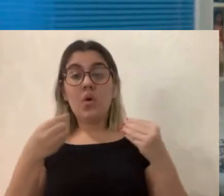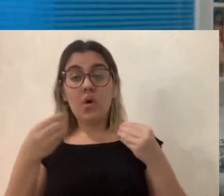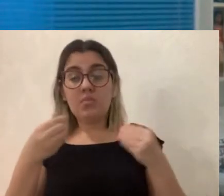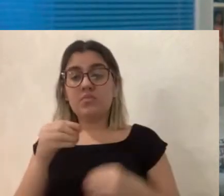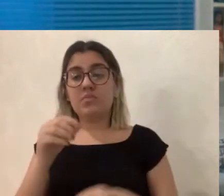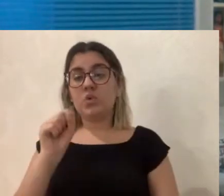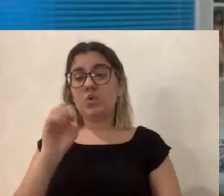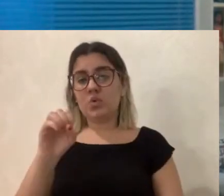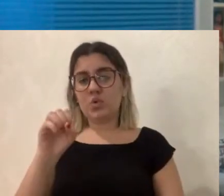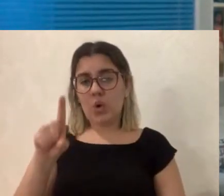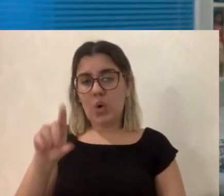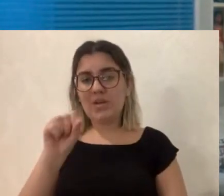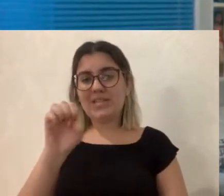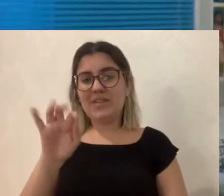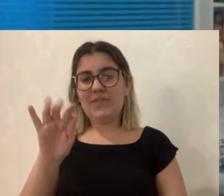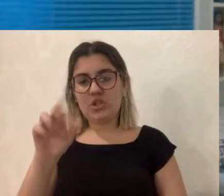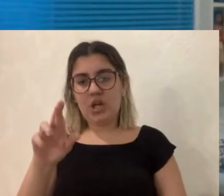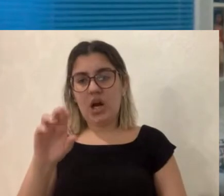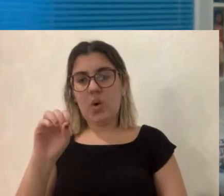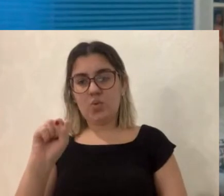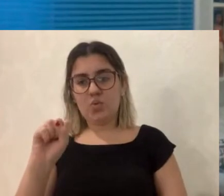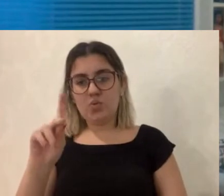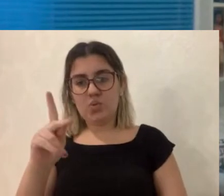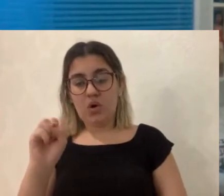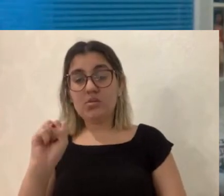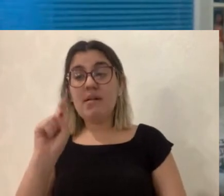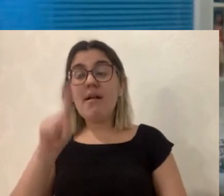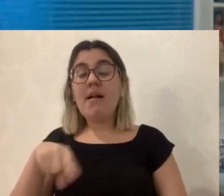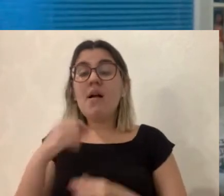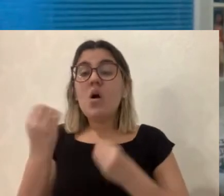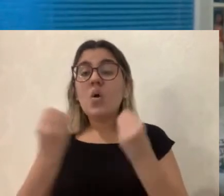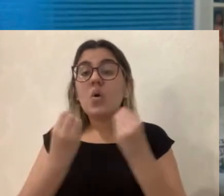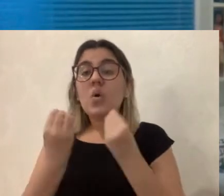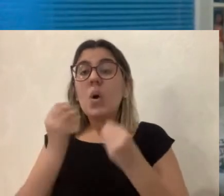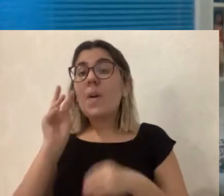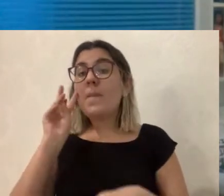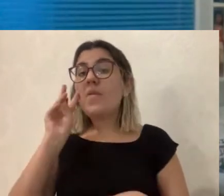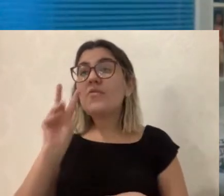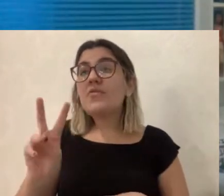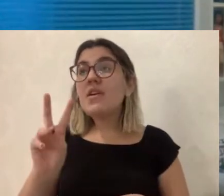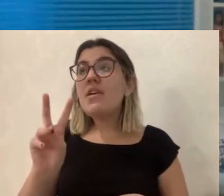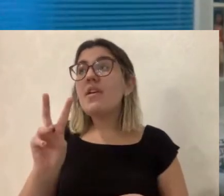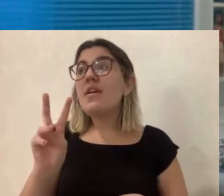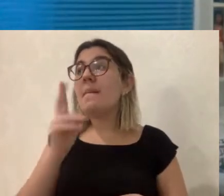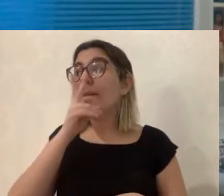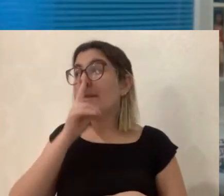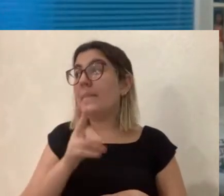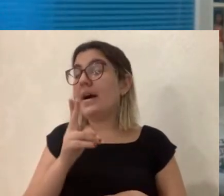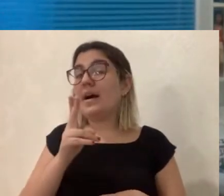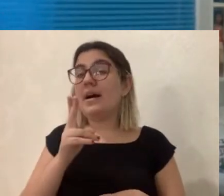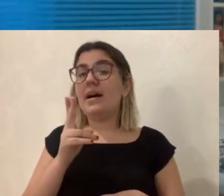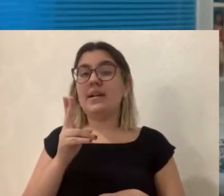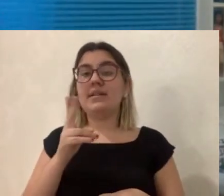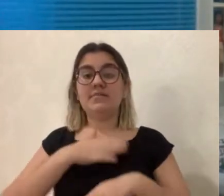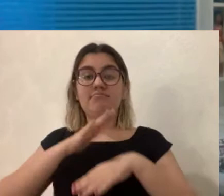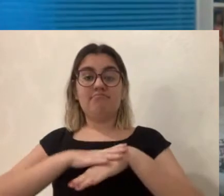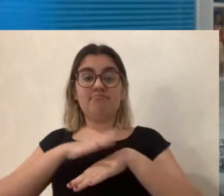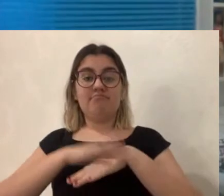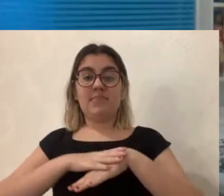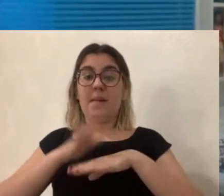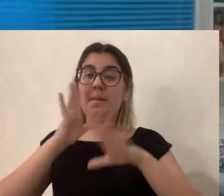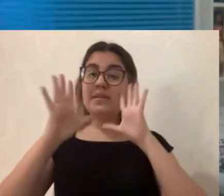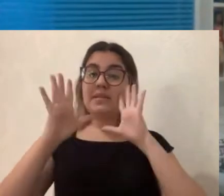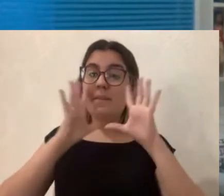levar para esse lugar daquilo que os seus próprios pensamentos, a sua própria imaginação pode